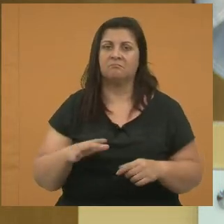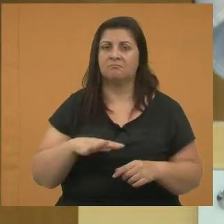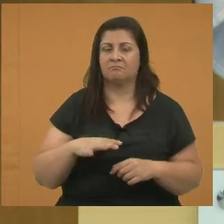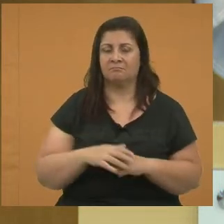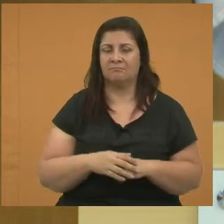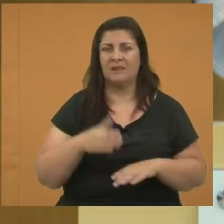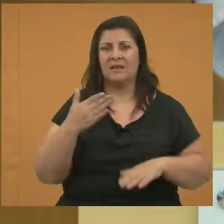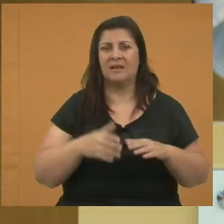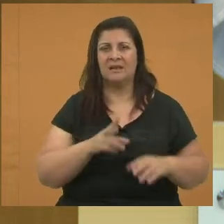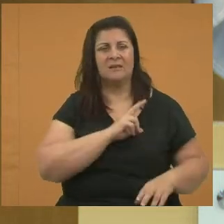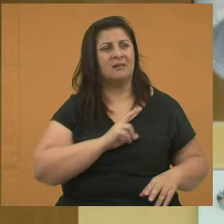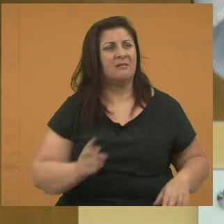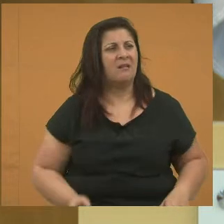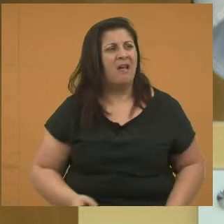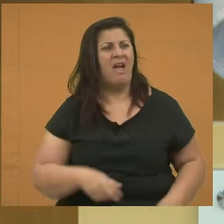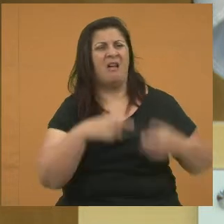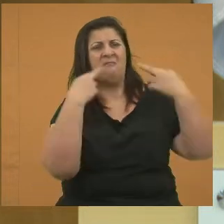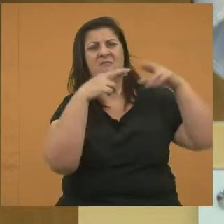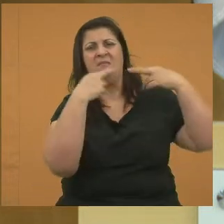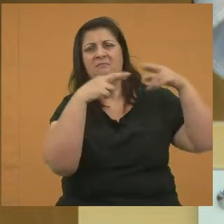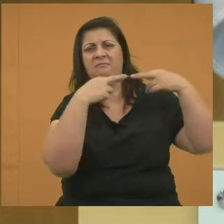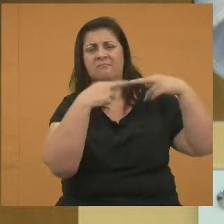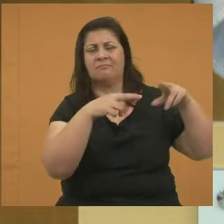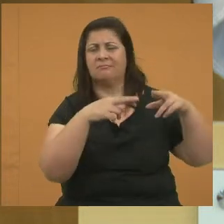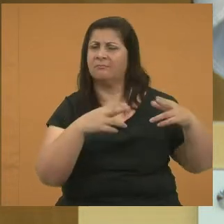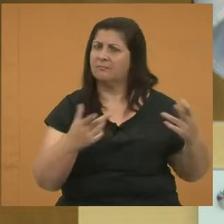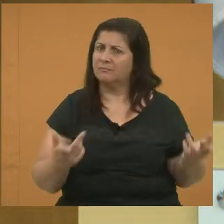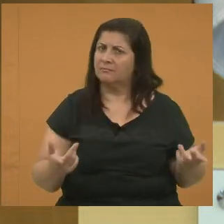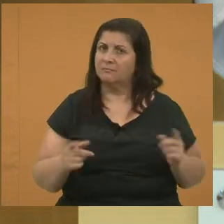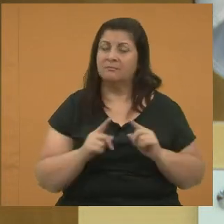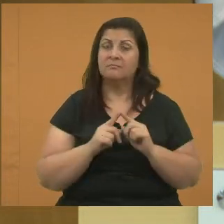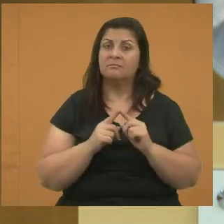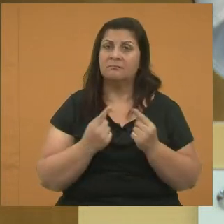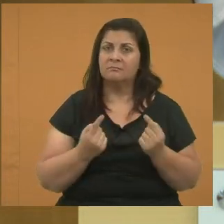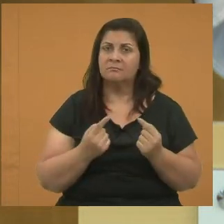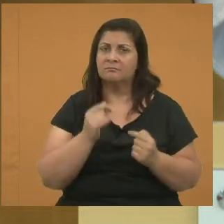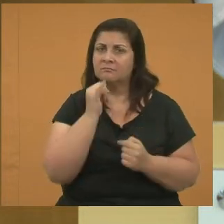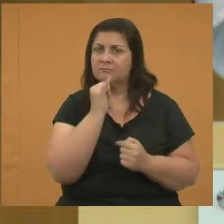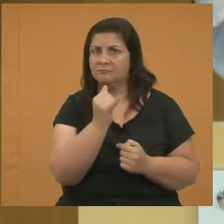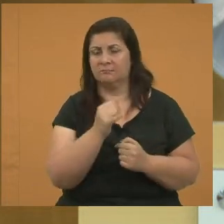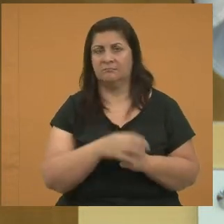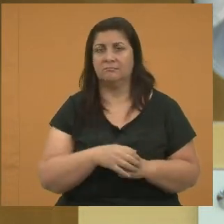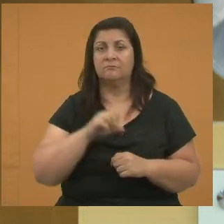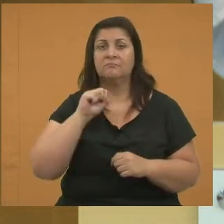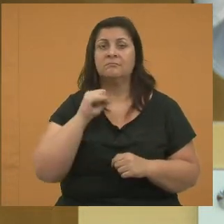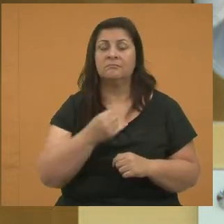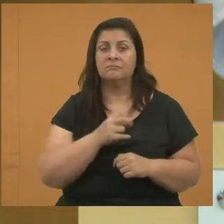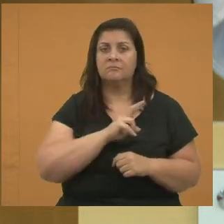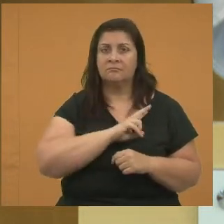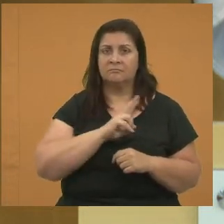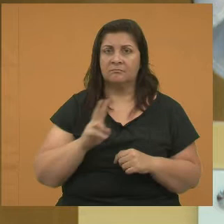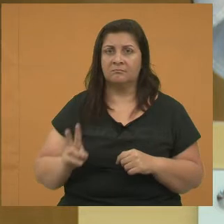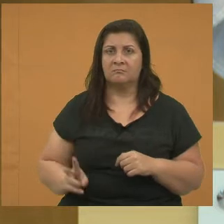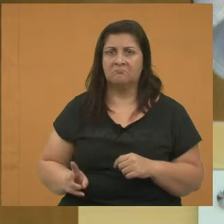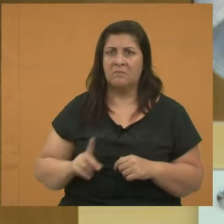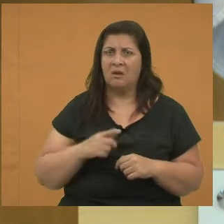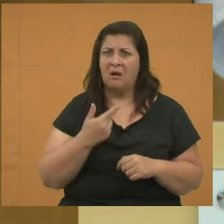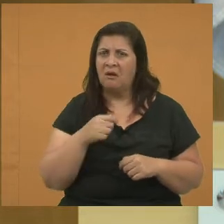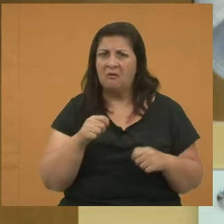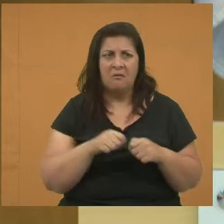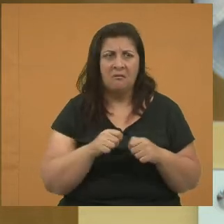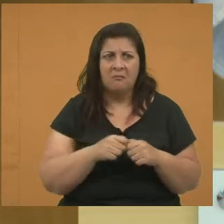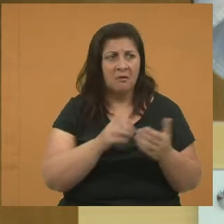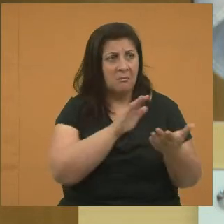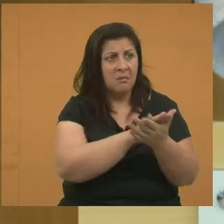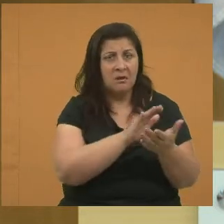criticado por fazer isso, por fazer homenagem. Mas eu falo para vocês, se o vereador não faz essa homenagem, quem